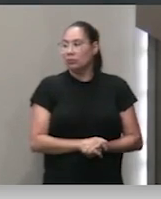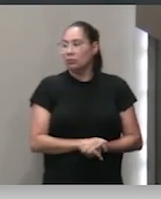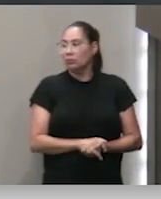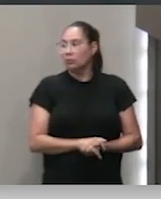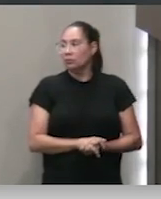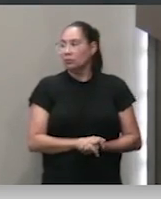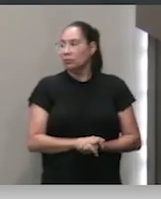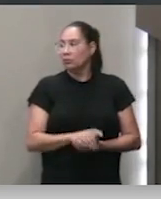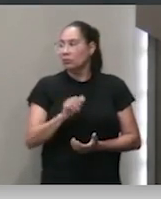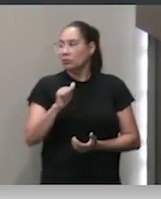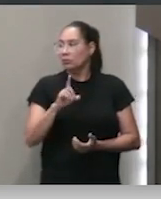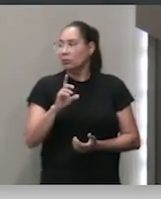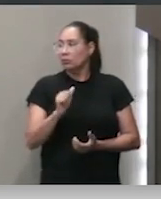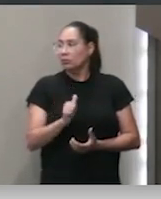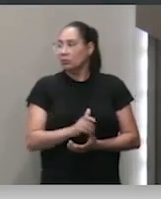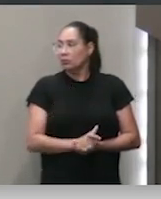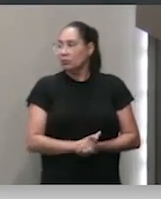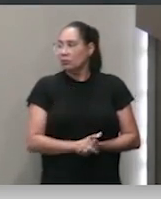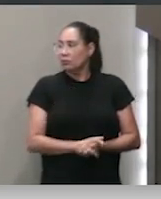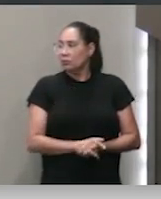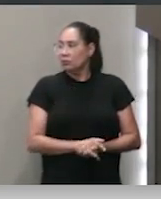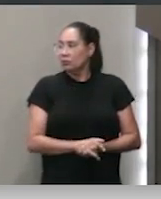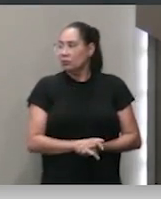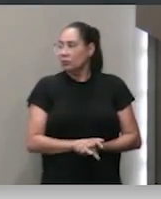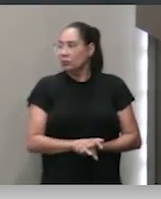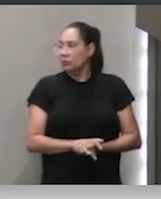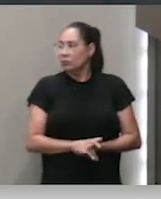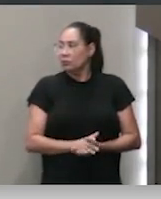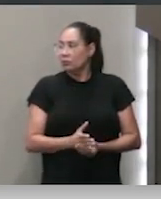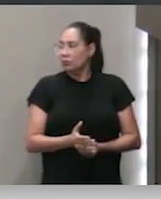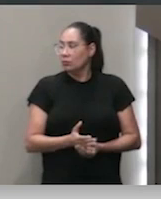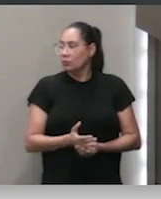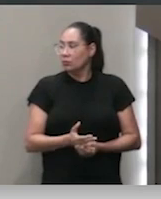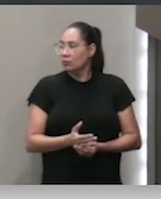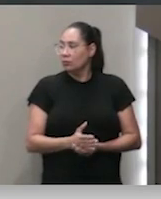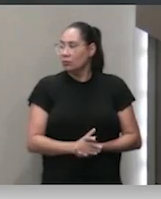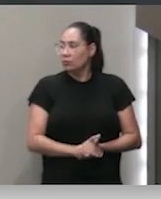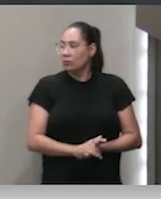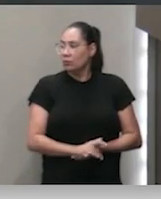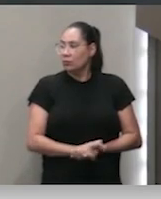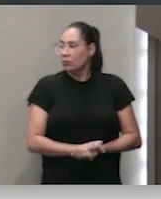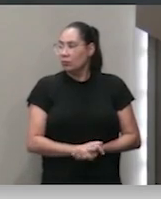Ada? Declina, Ada? Declina? Positivo.